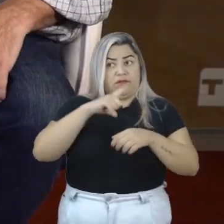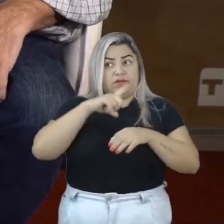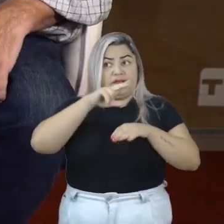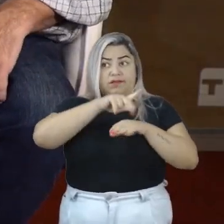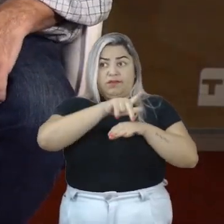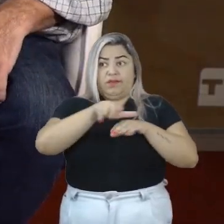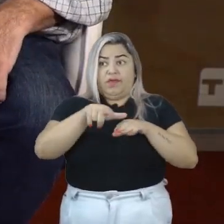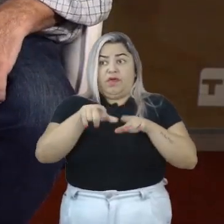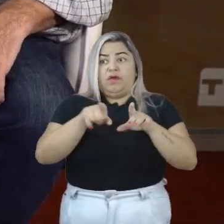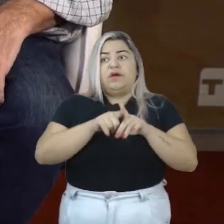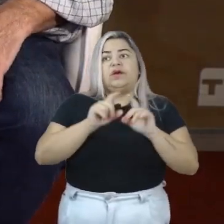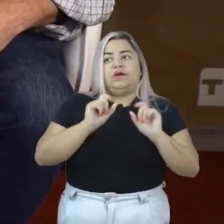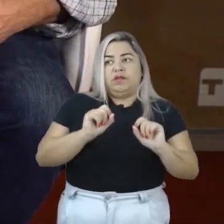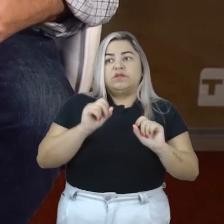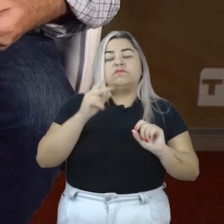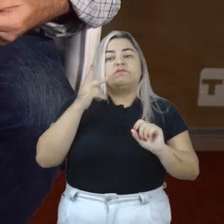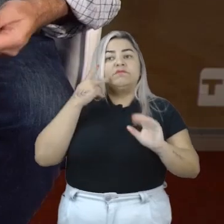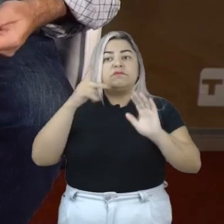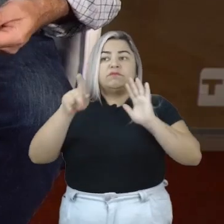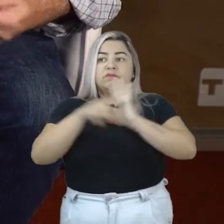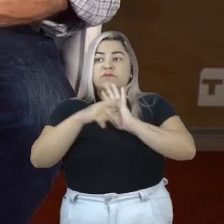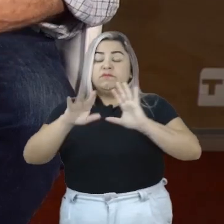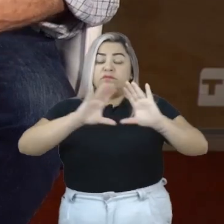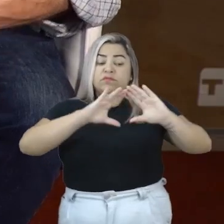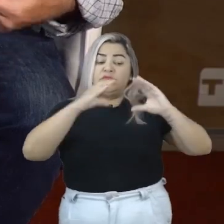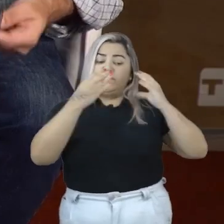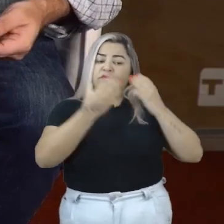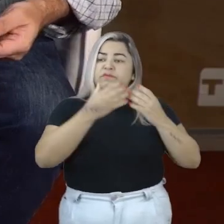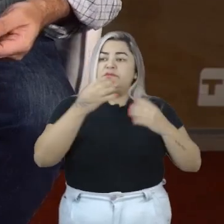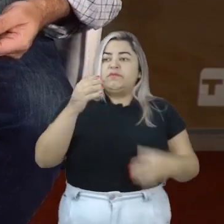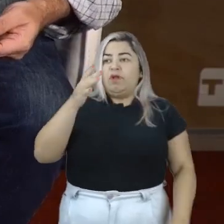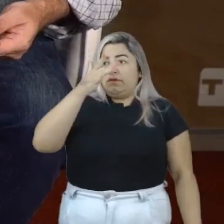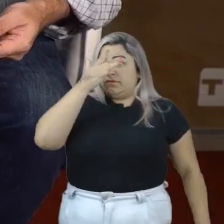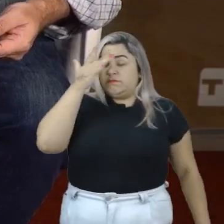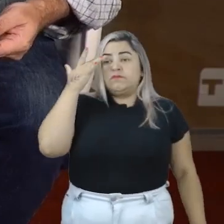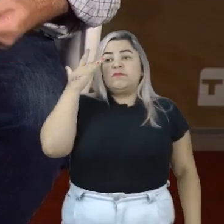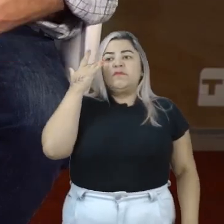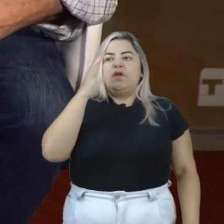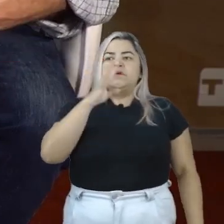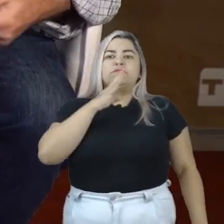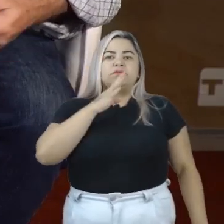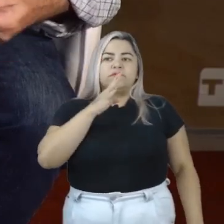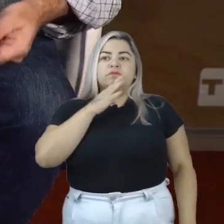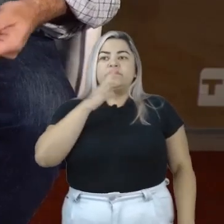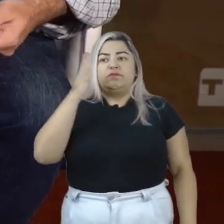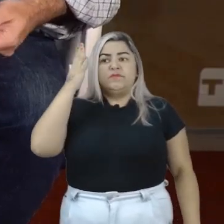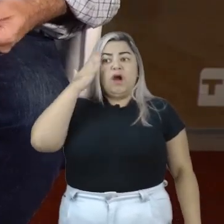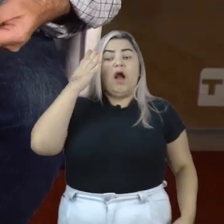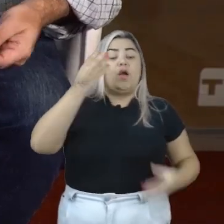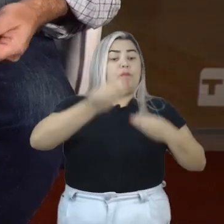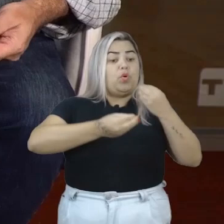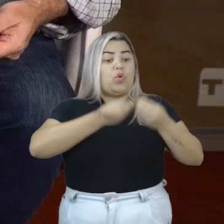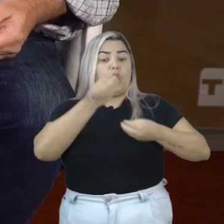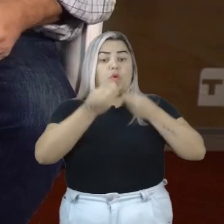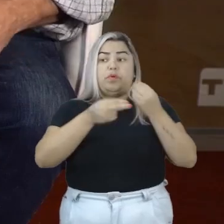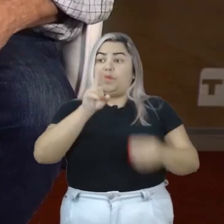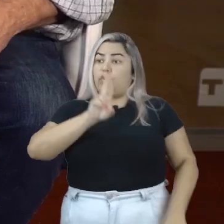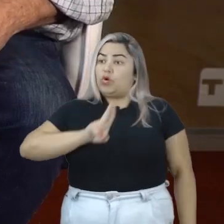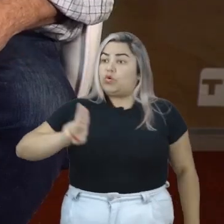isso. Essa conferência é importante para que as pessoas conheçam essas ferramentas e saibam como elas podem